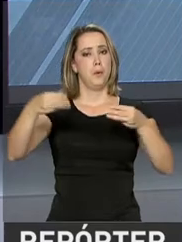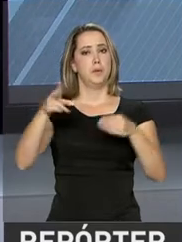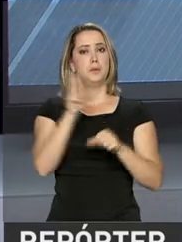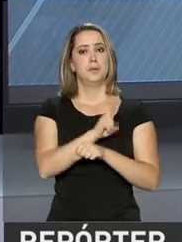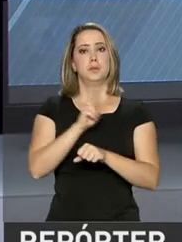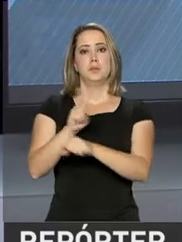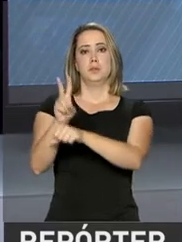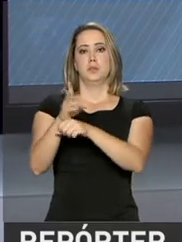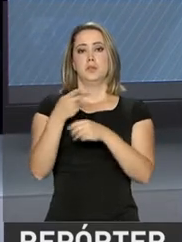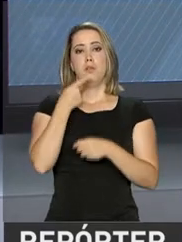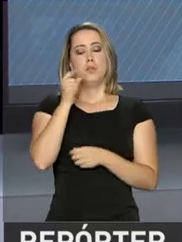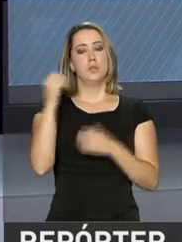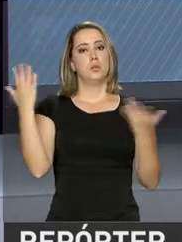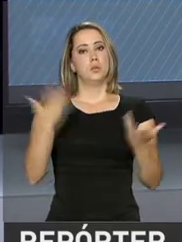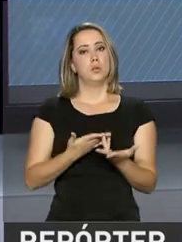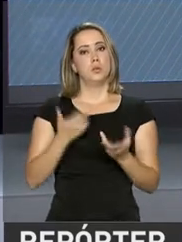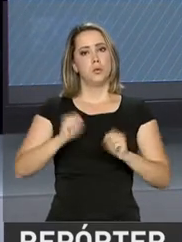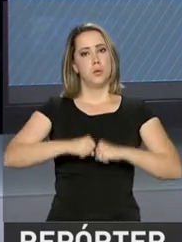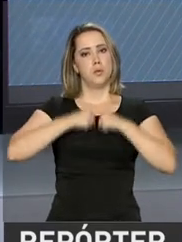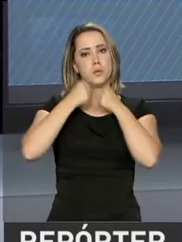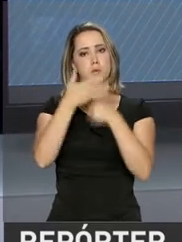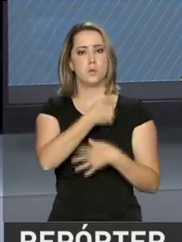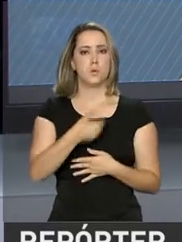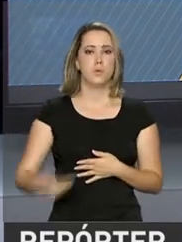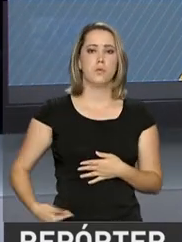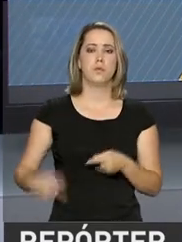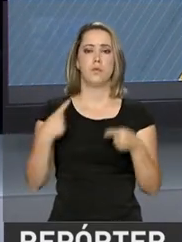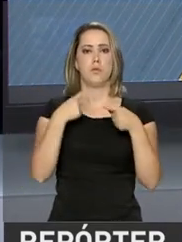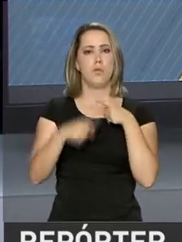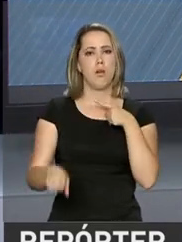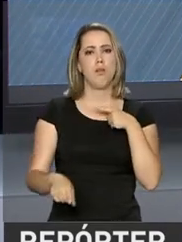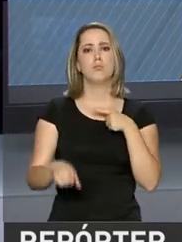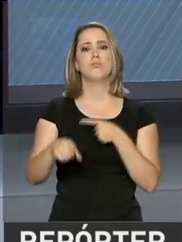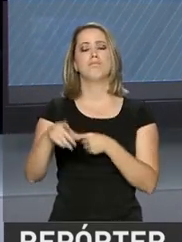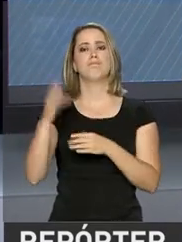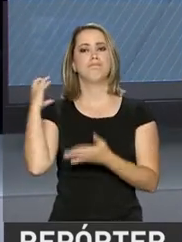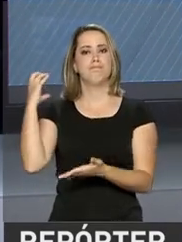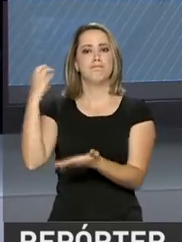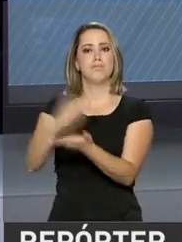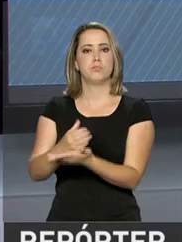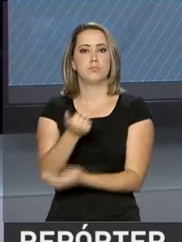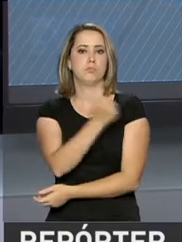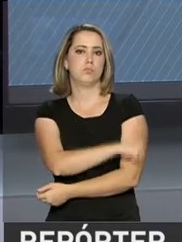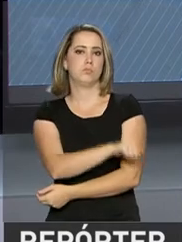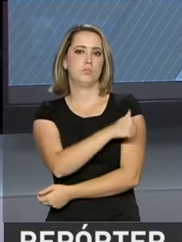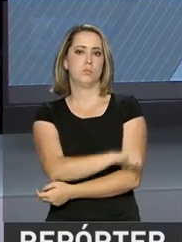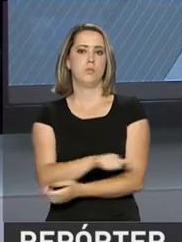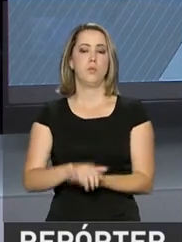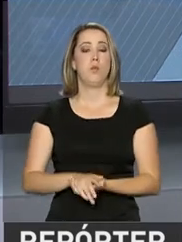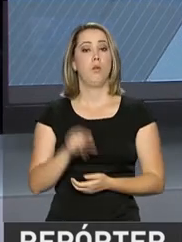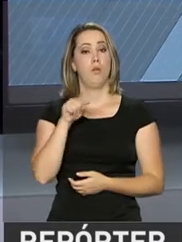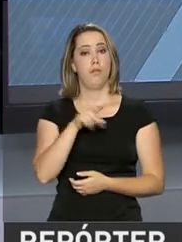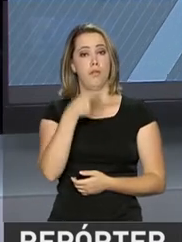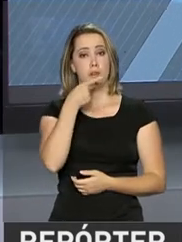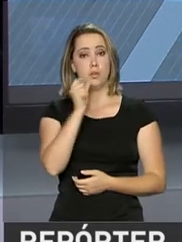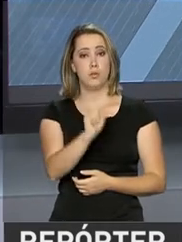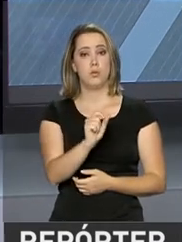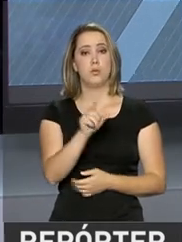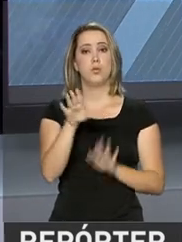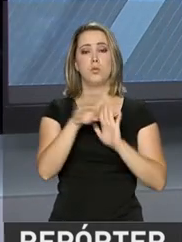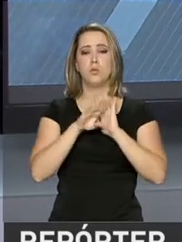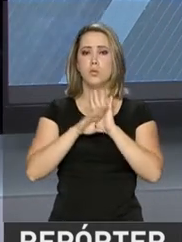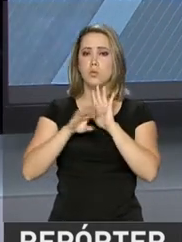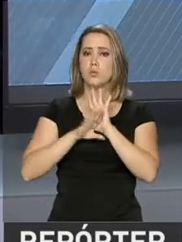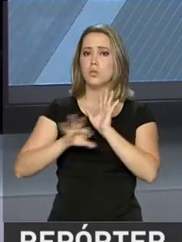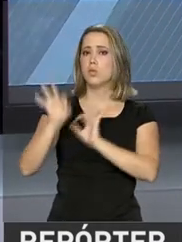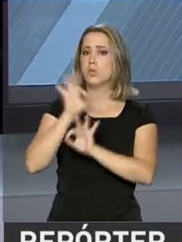Jungmann, falou hoje sobre o empenho do governo em combater a criminalidade no Rio de Janeiro. Segundo o ministro, um plano